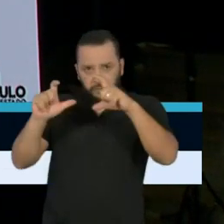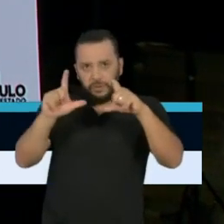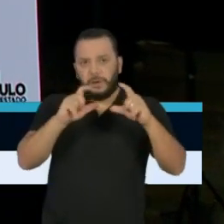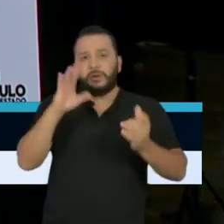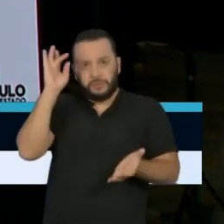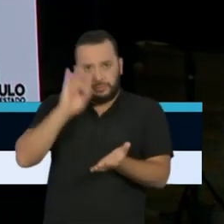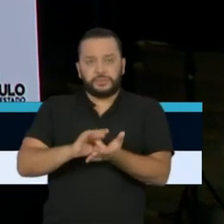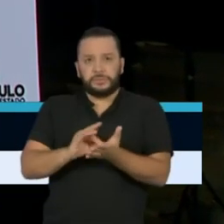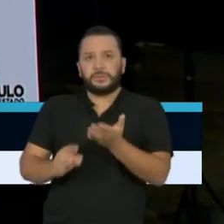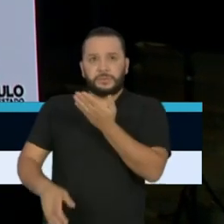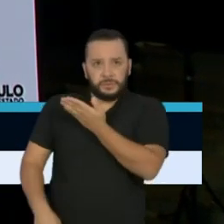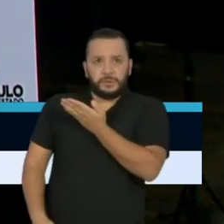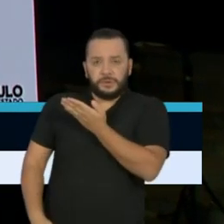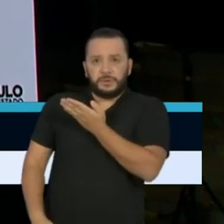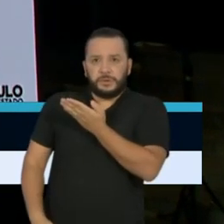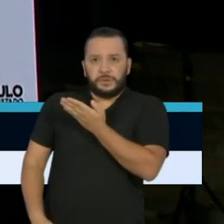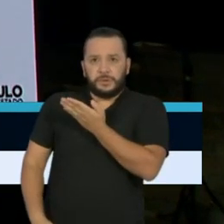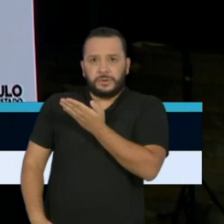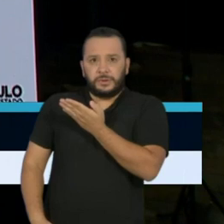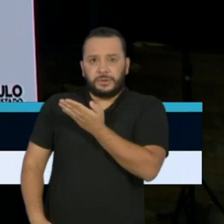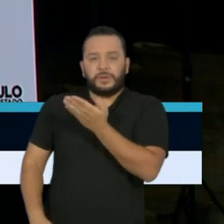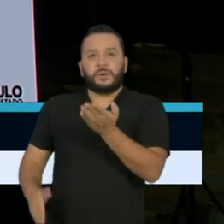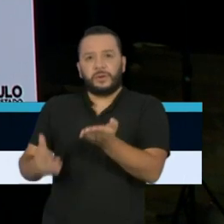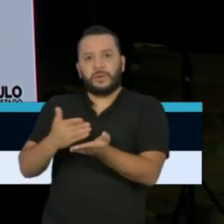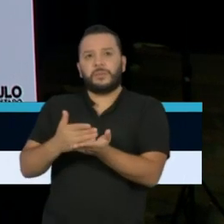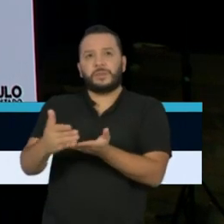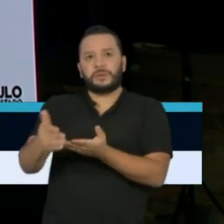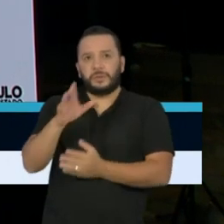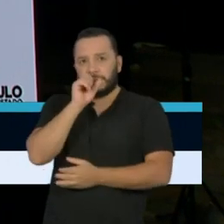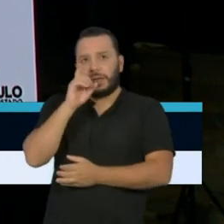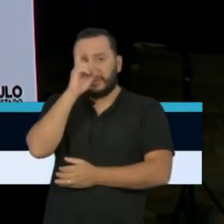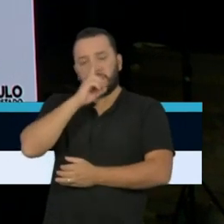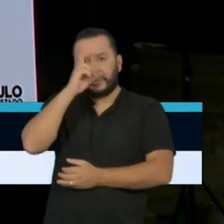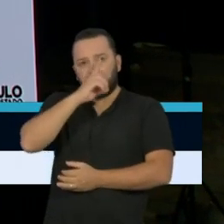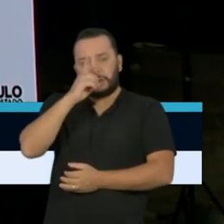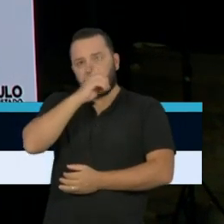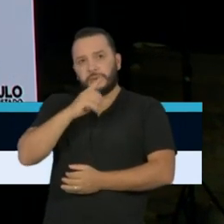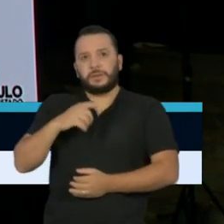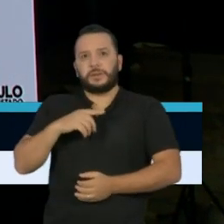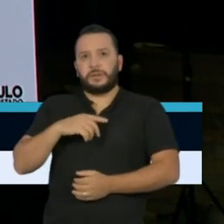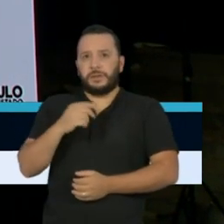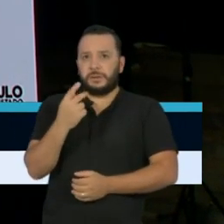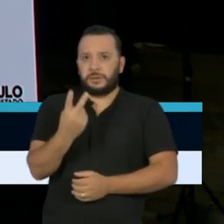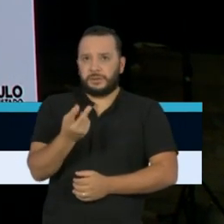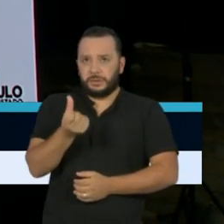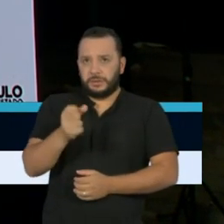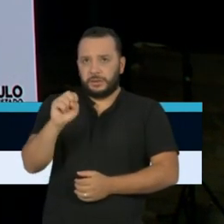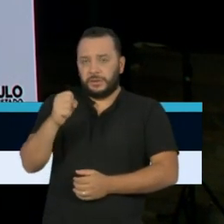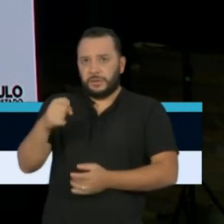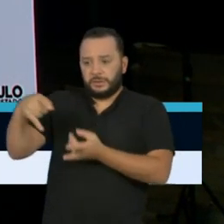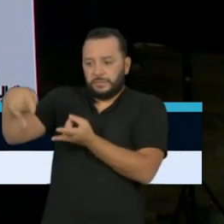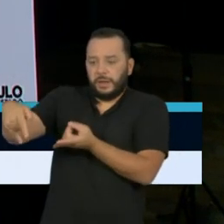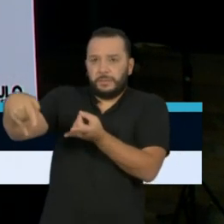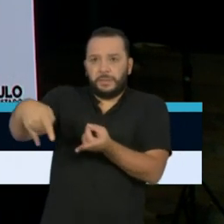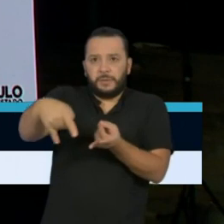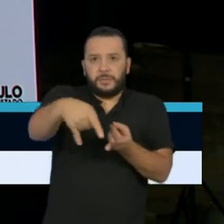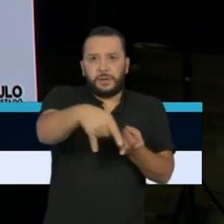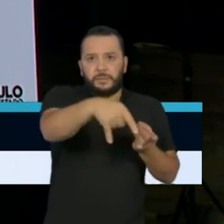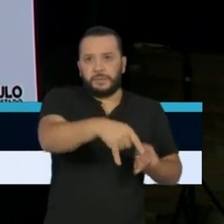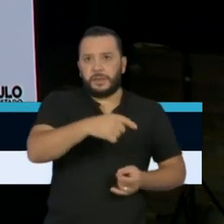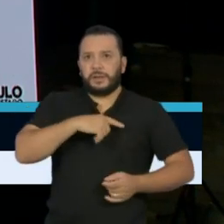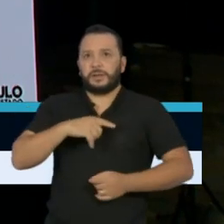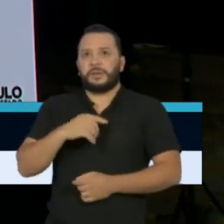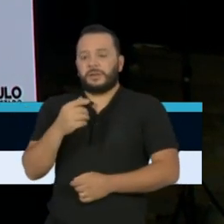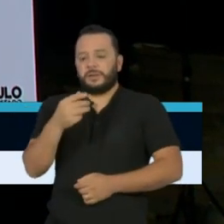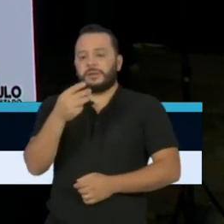está sendo realizado já. Ele começou no final de semana, são 268 leitos, sendo 240 leitos de